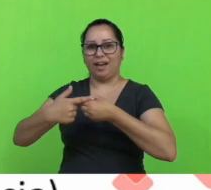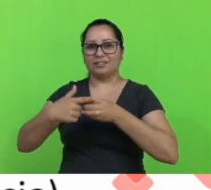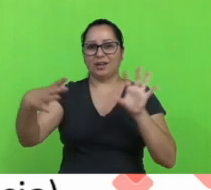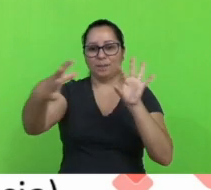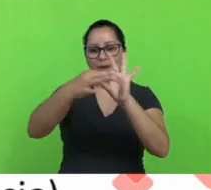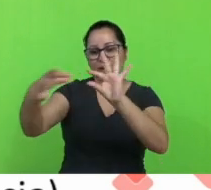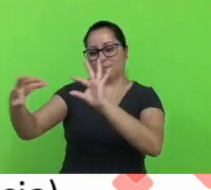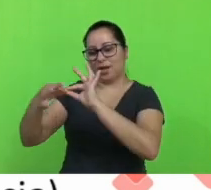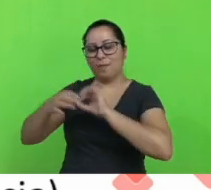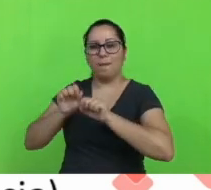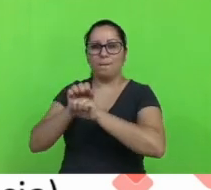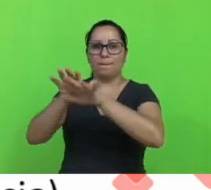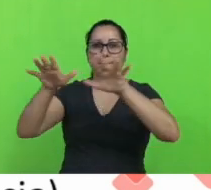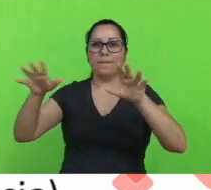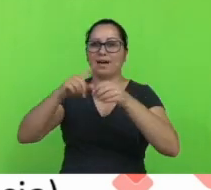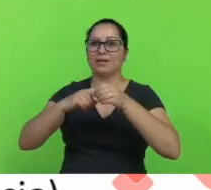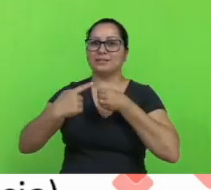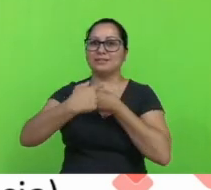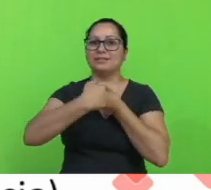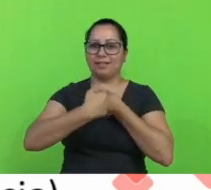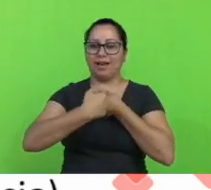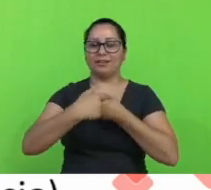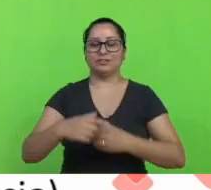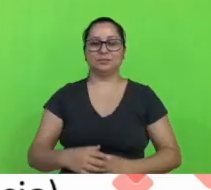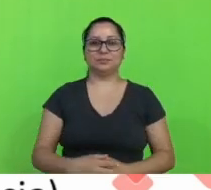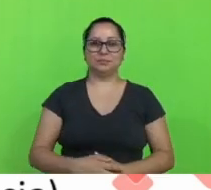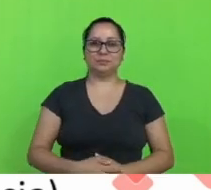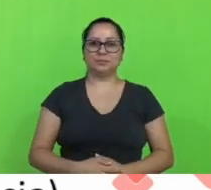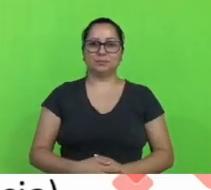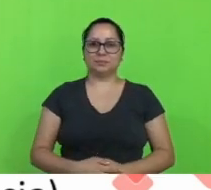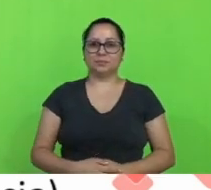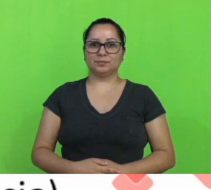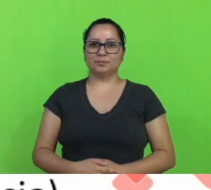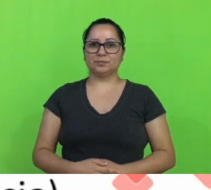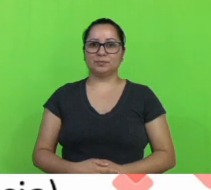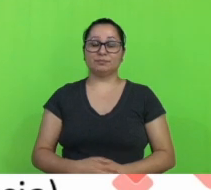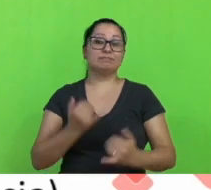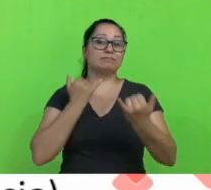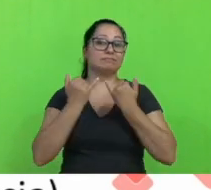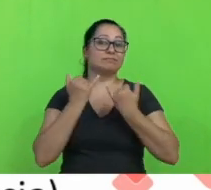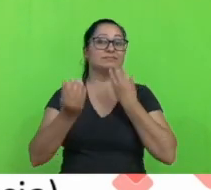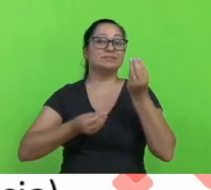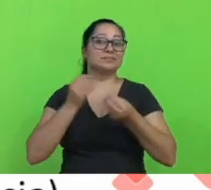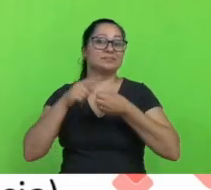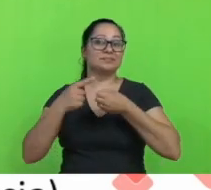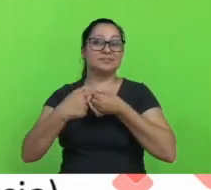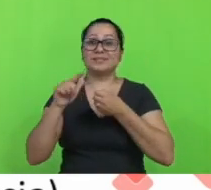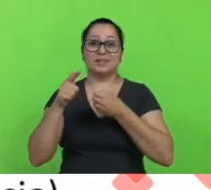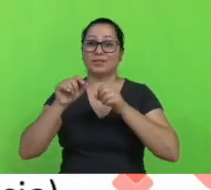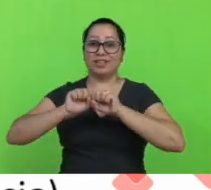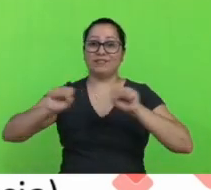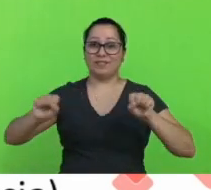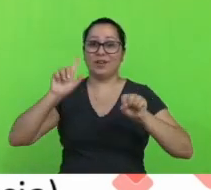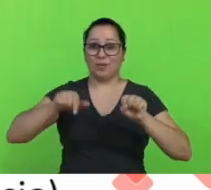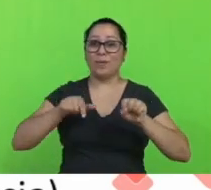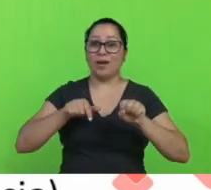uma cidade. Então, tu cria uma rede de abrangência metropolitana, né, Metropolitan Area Network. Um exemplo de rede metropolitana